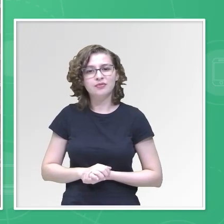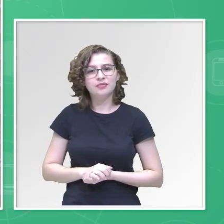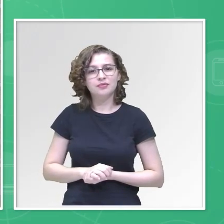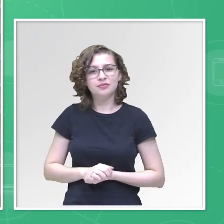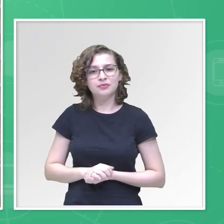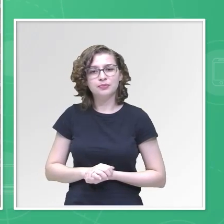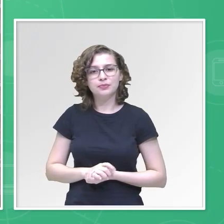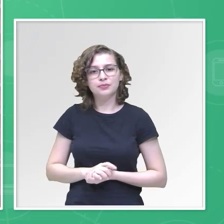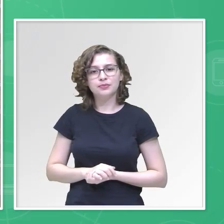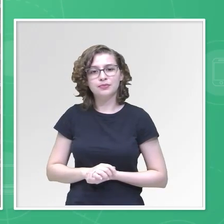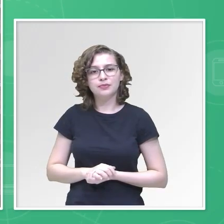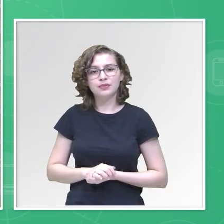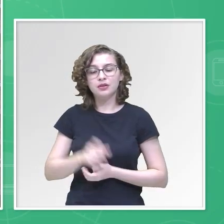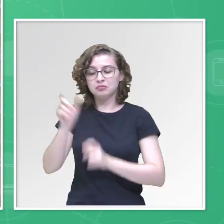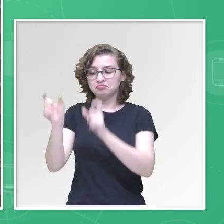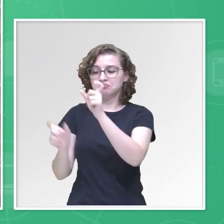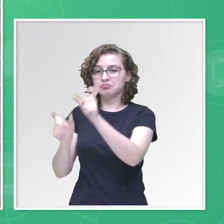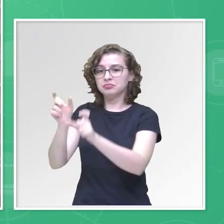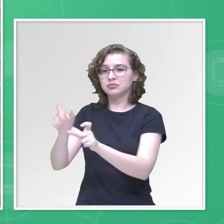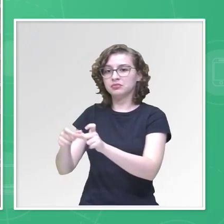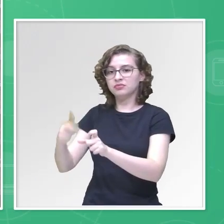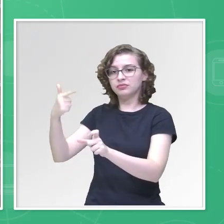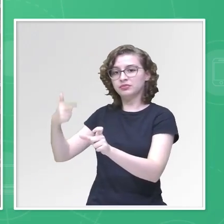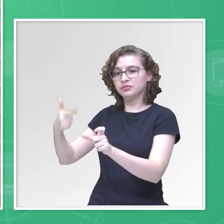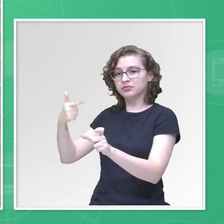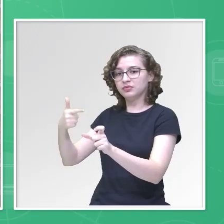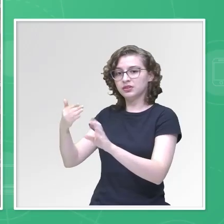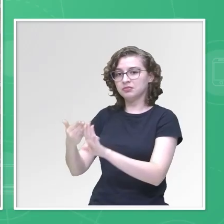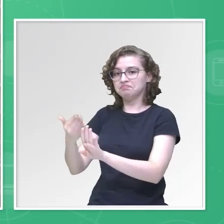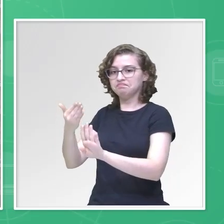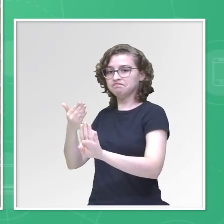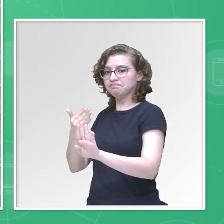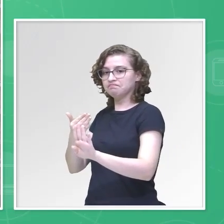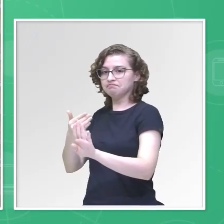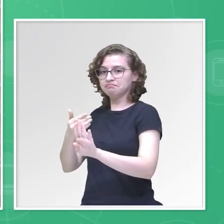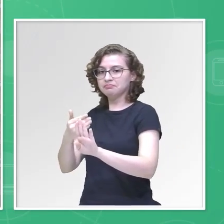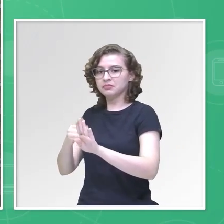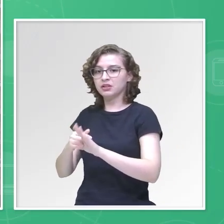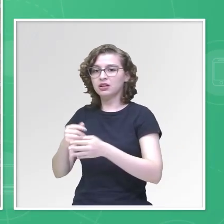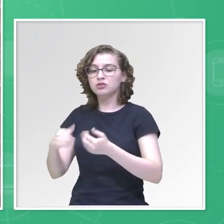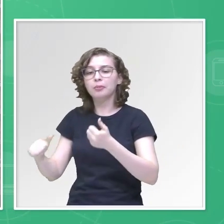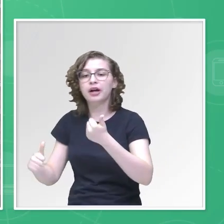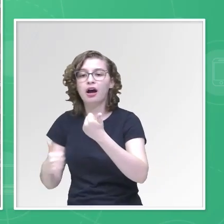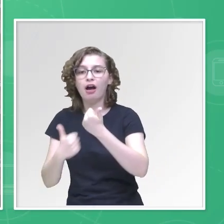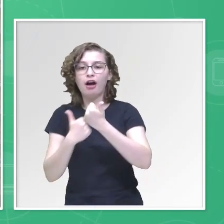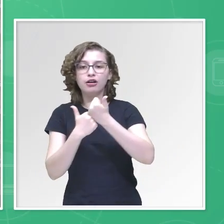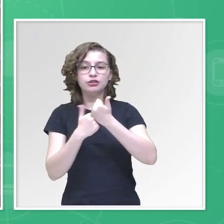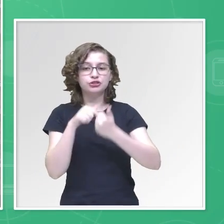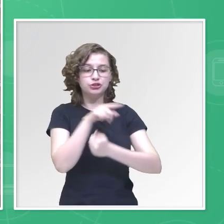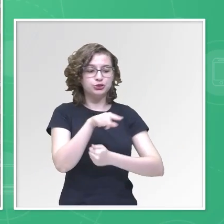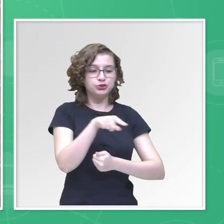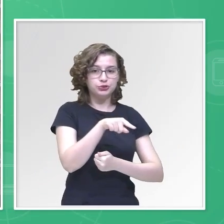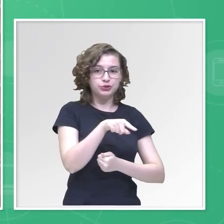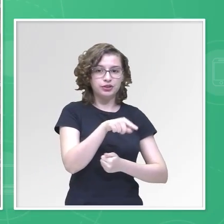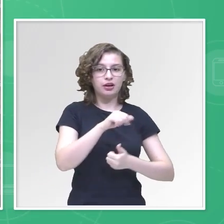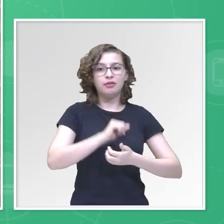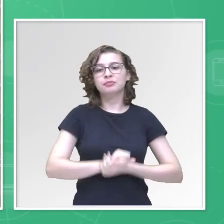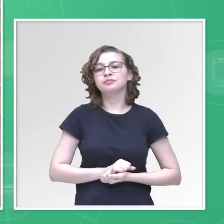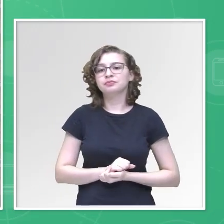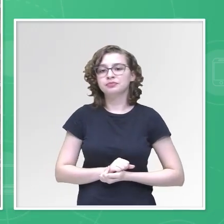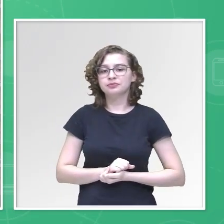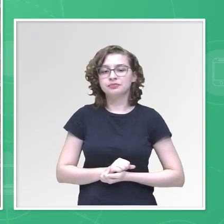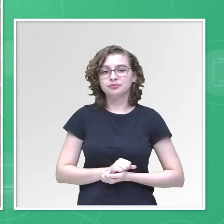temos também as personagens que são secundárias elas estão ali para não parar para dar suporte ao